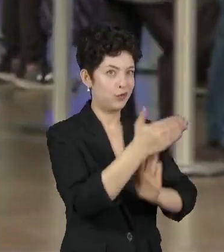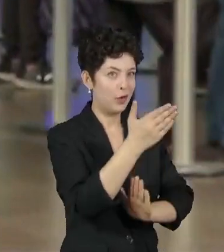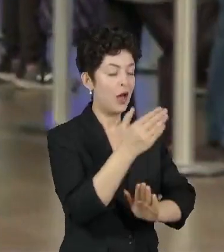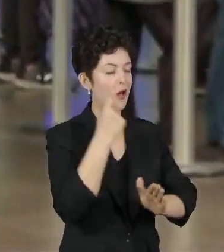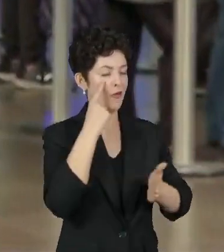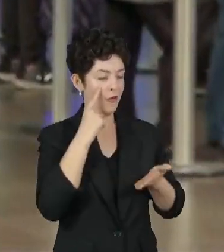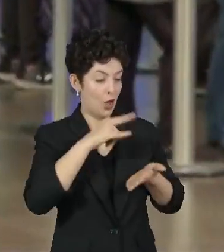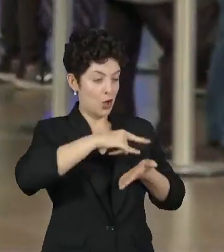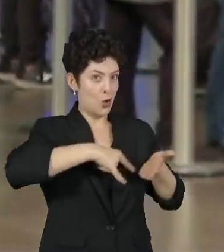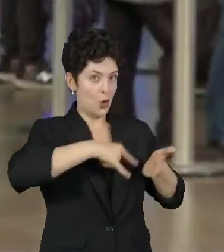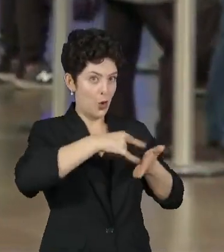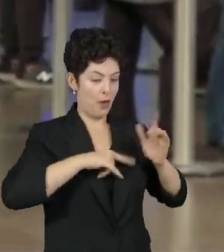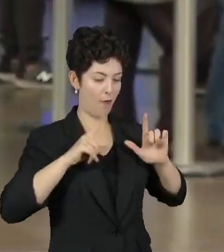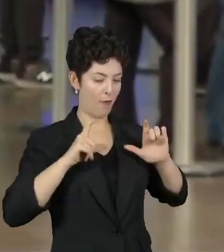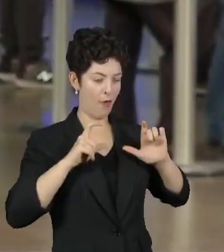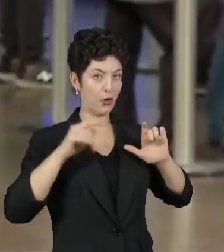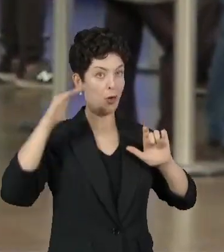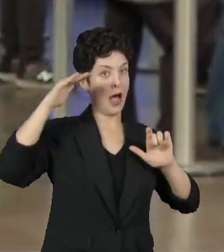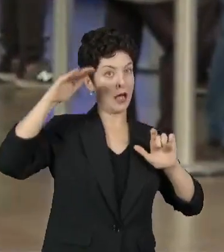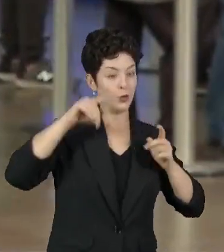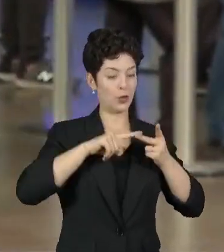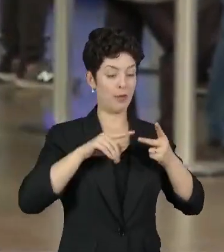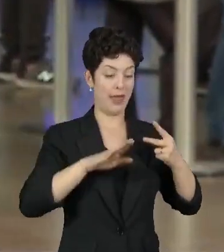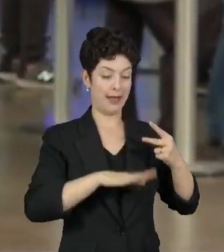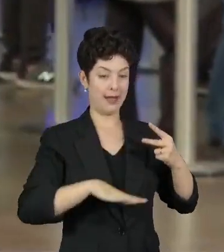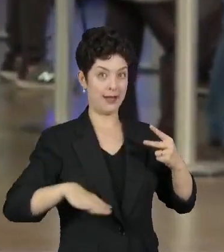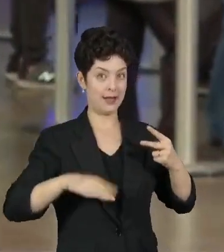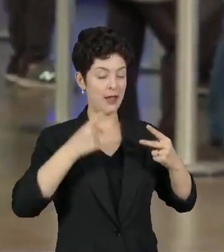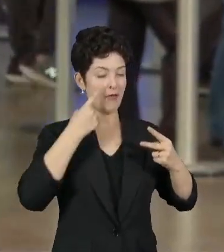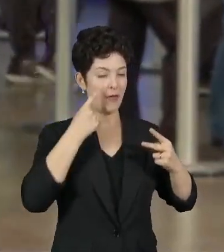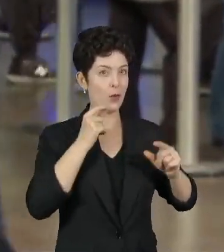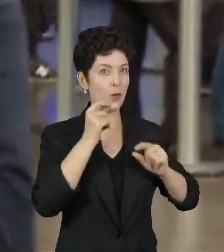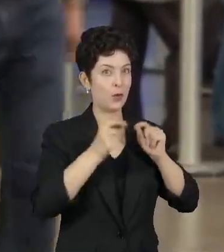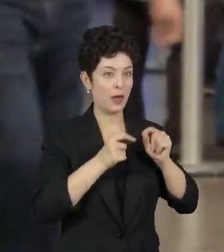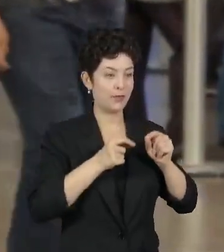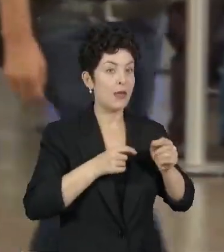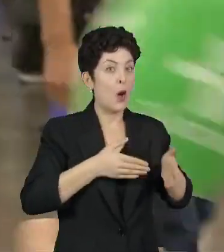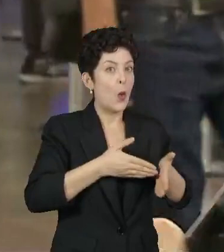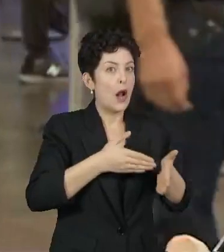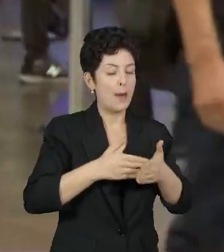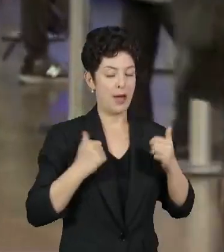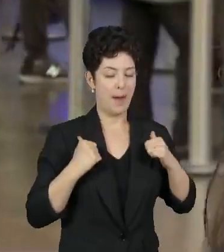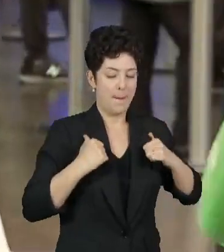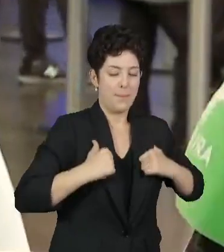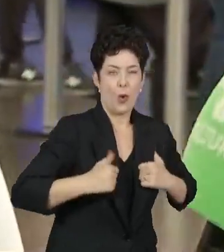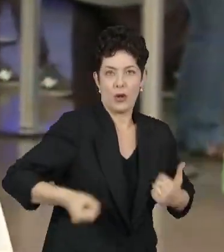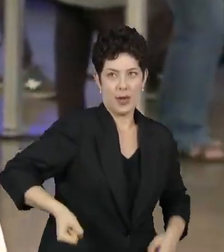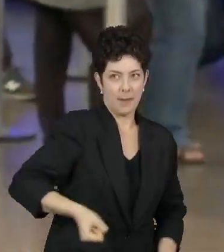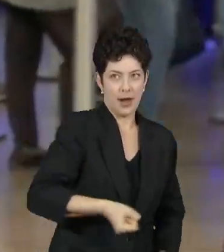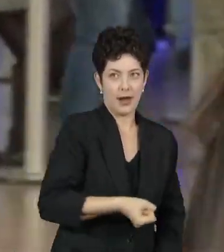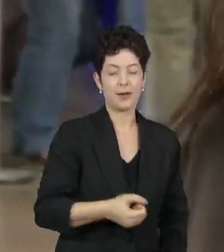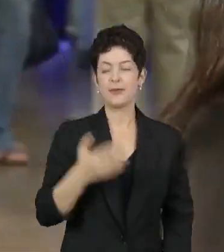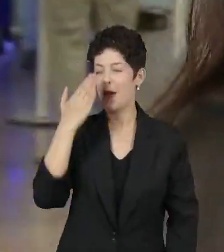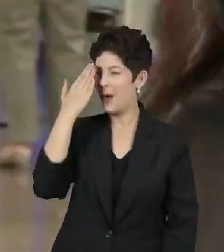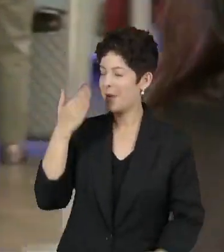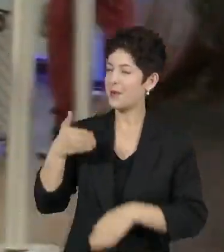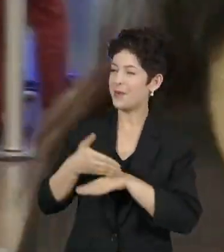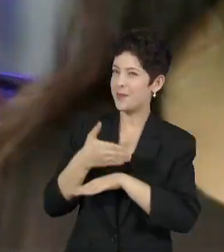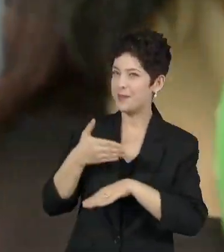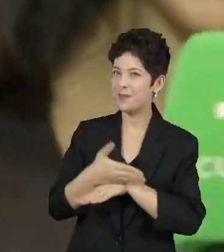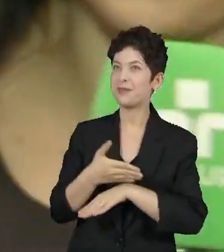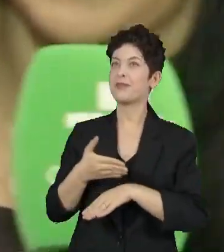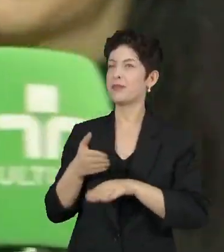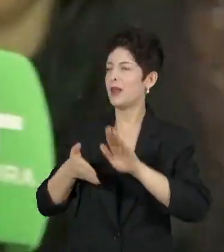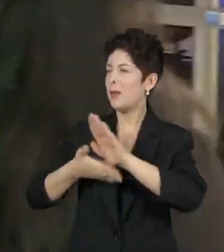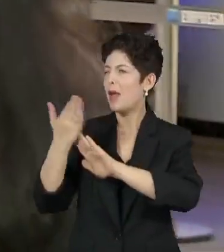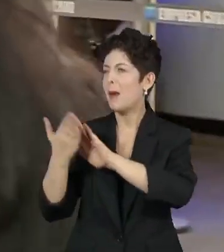com foto, tanto do adulto quanto da criança, e também observem os limites de bagagem. Ok, muito obrigada pela participação. Olha, entre os destinos